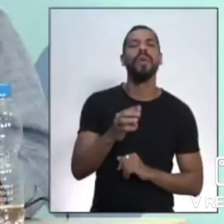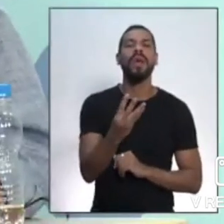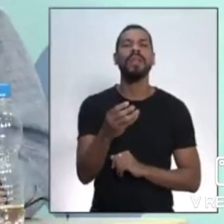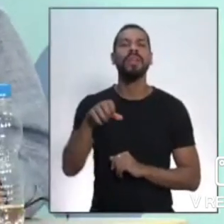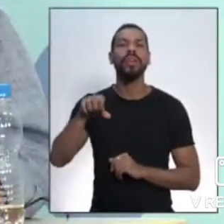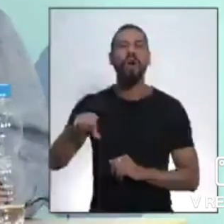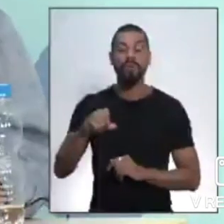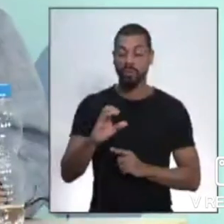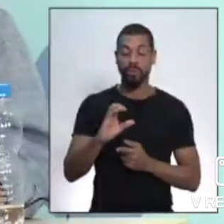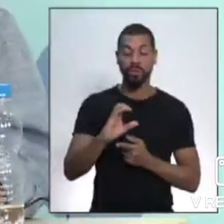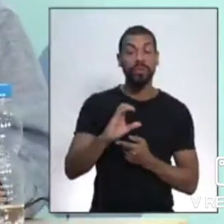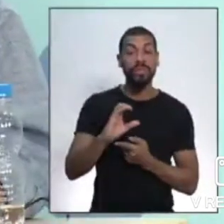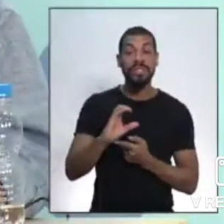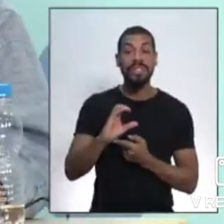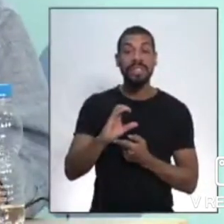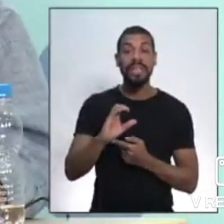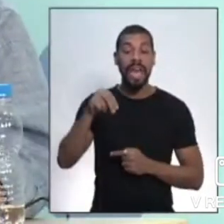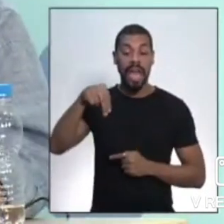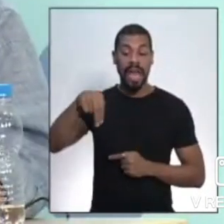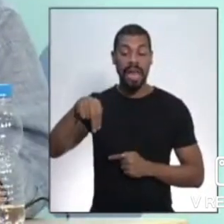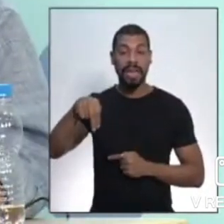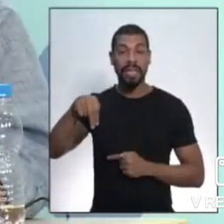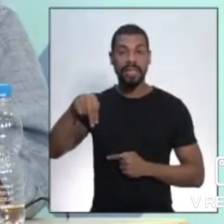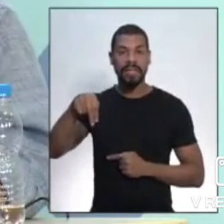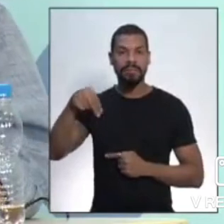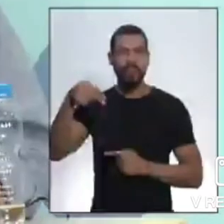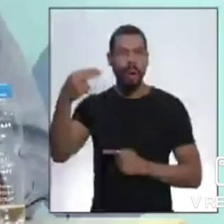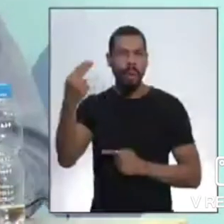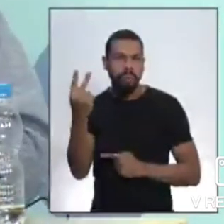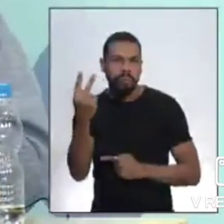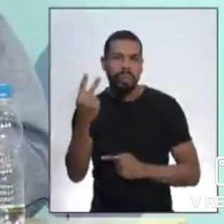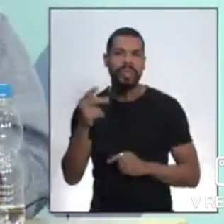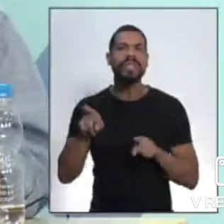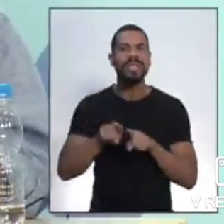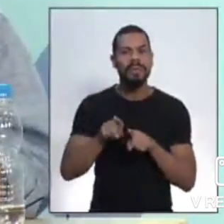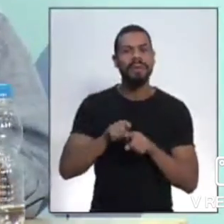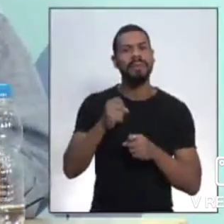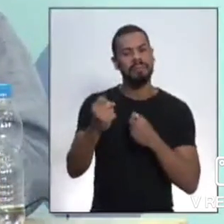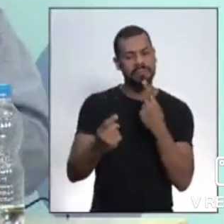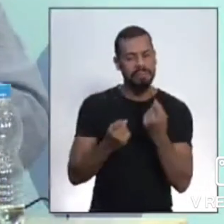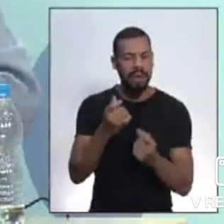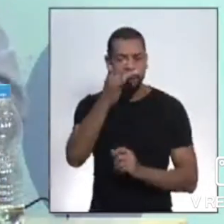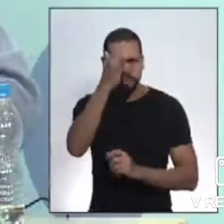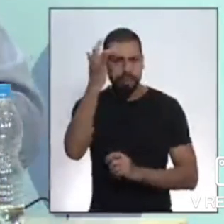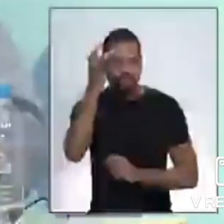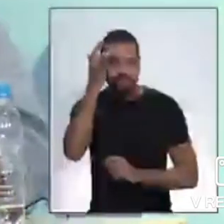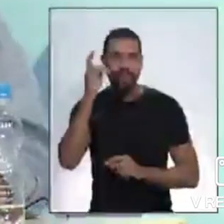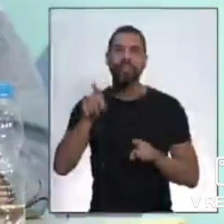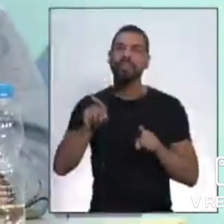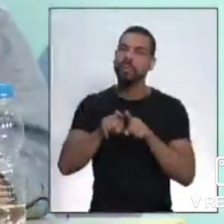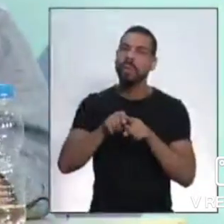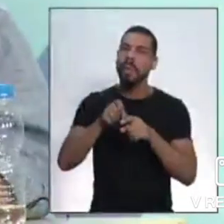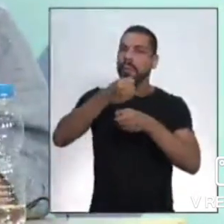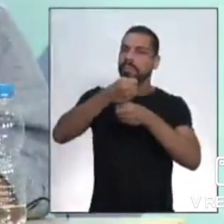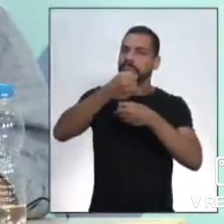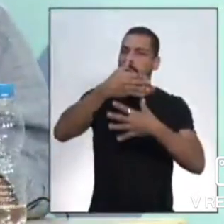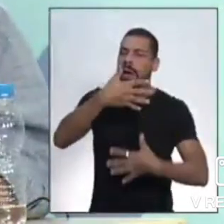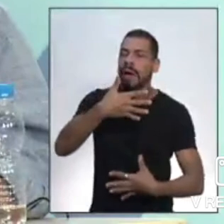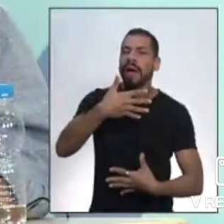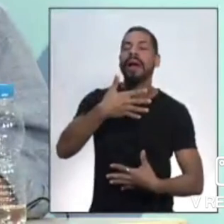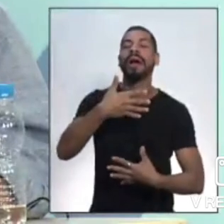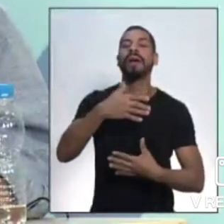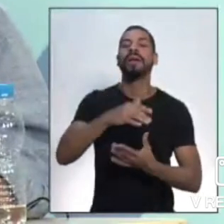C é N ao quadrado. Teve gente que colocou N vezes N por causa do chat que não deu para escrever.